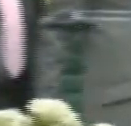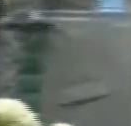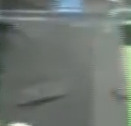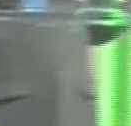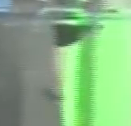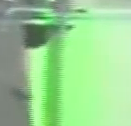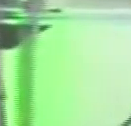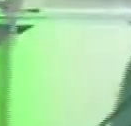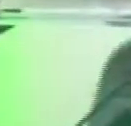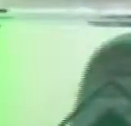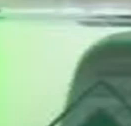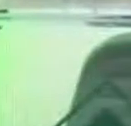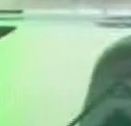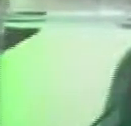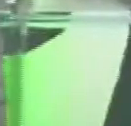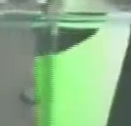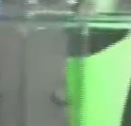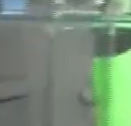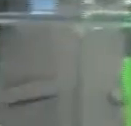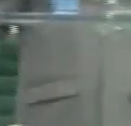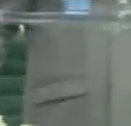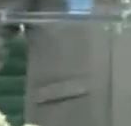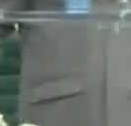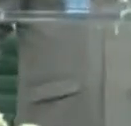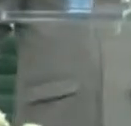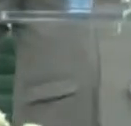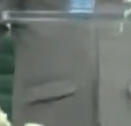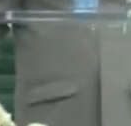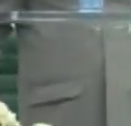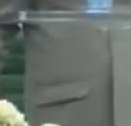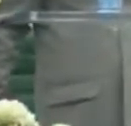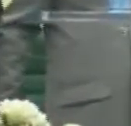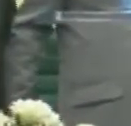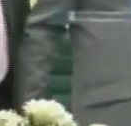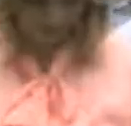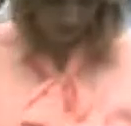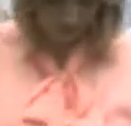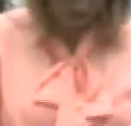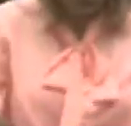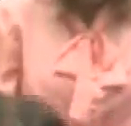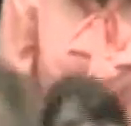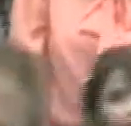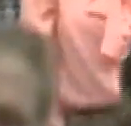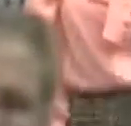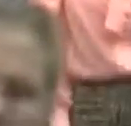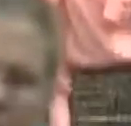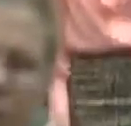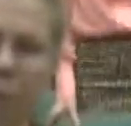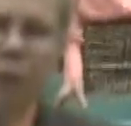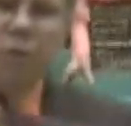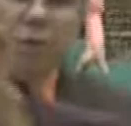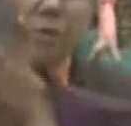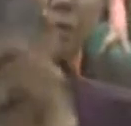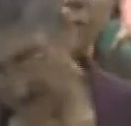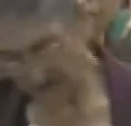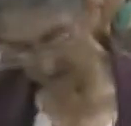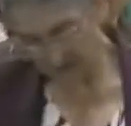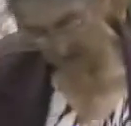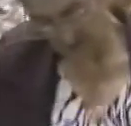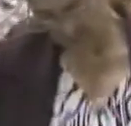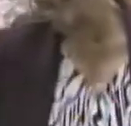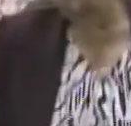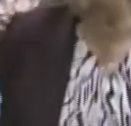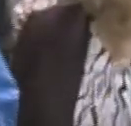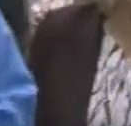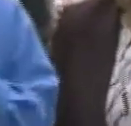repreender este mal em nome de Jesus pai por último Senhor te louvamos